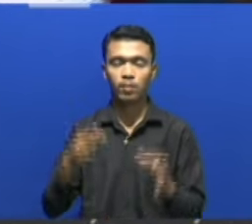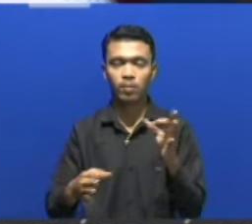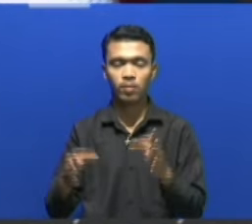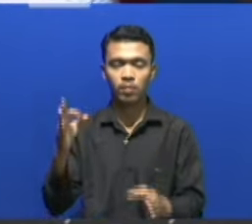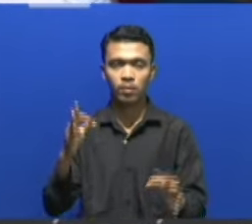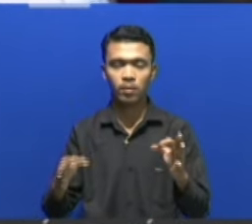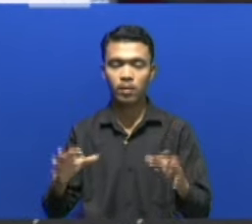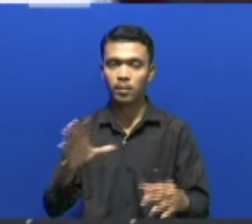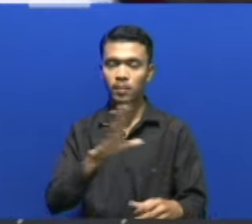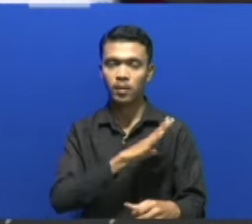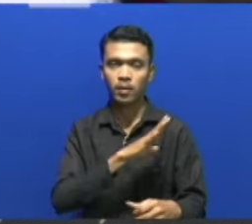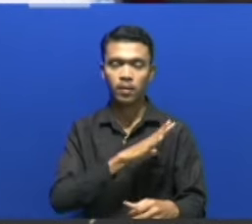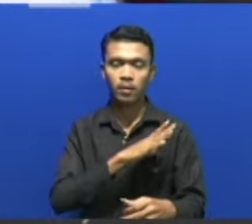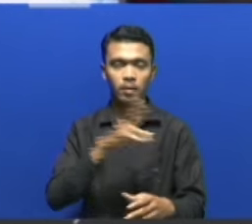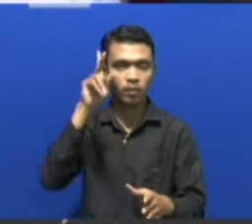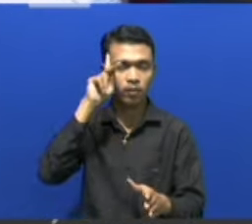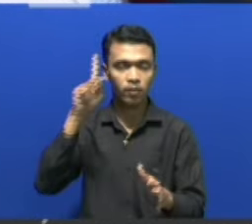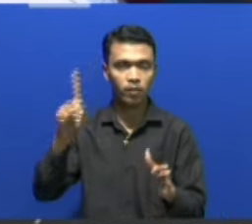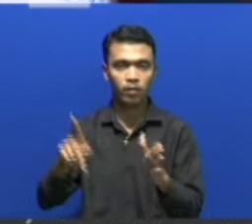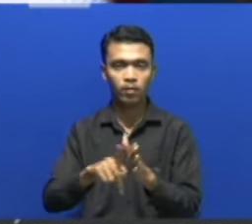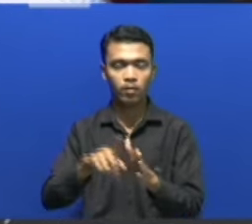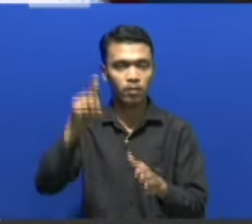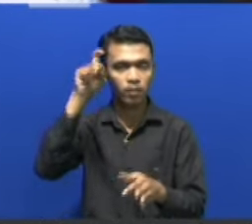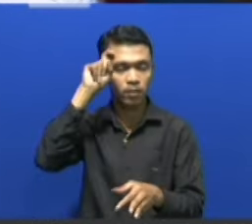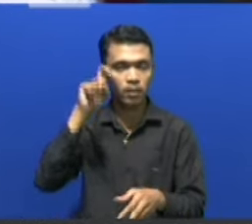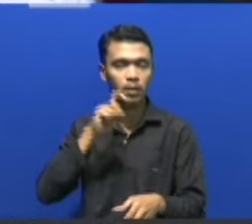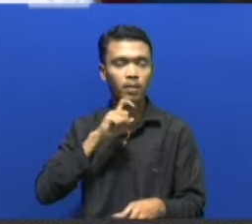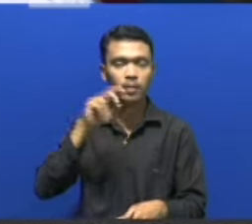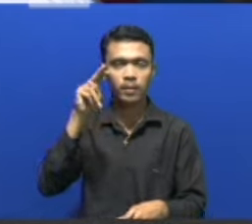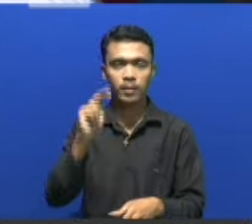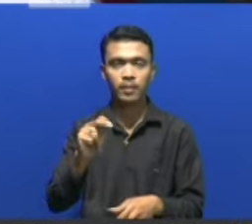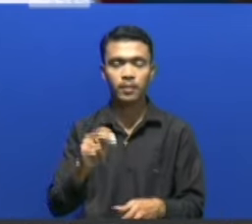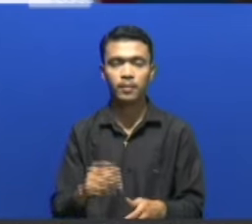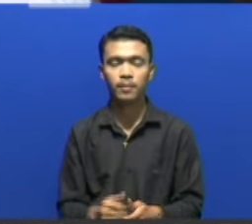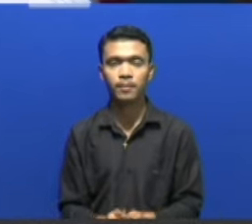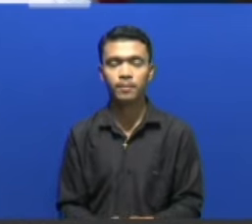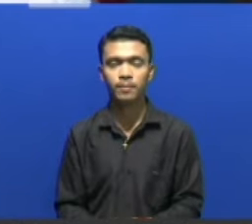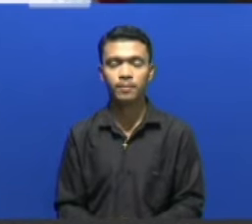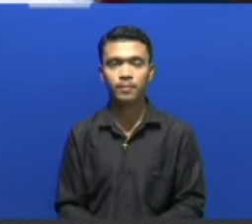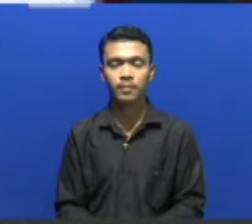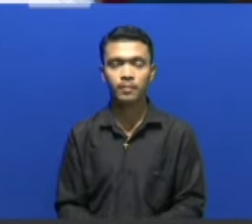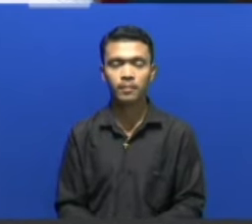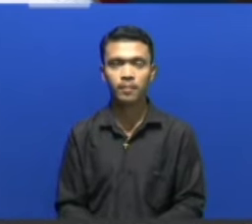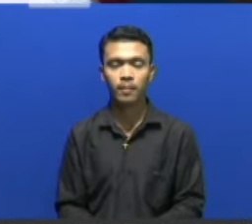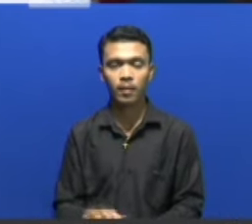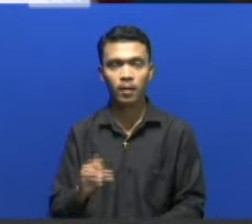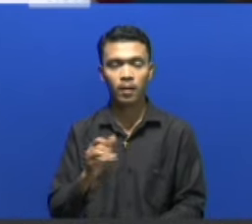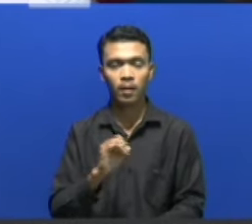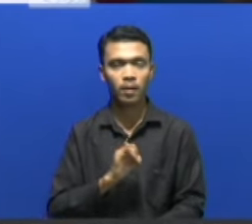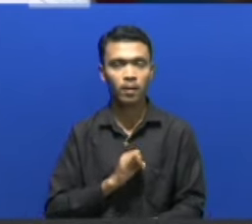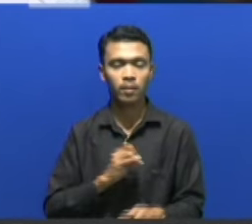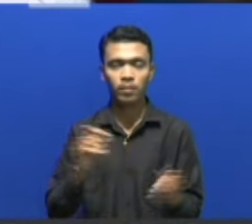hale foto ida senior sananan yang mai to mai pronto am nara hau ho los hamesak mahal hau ho ni aling